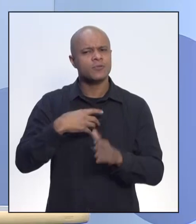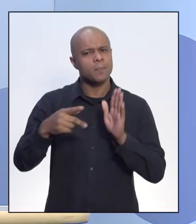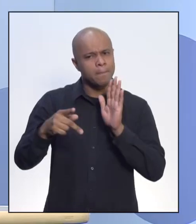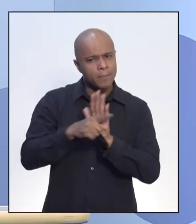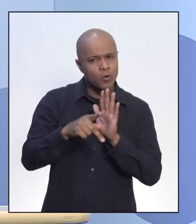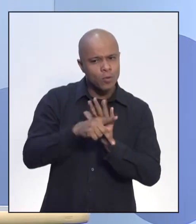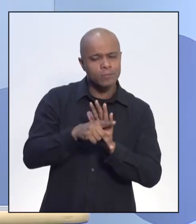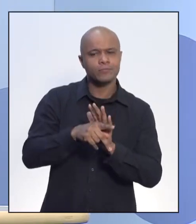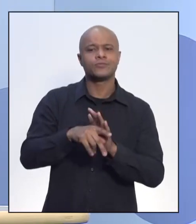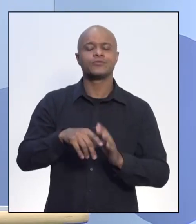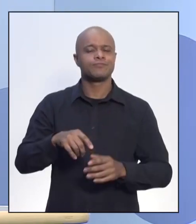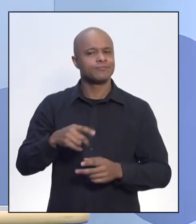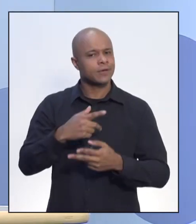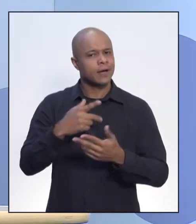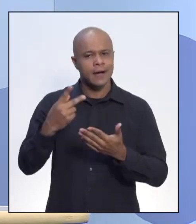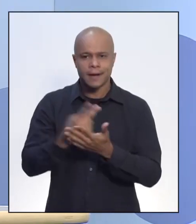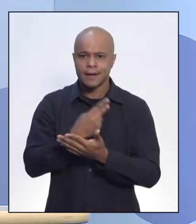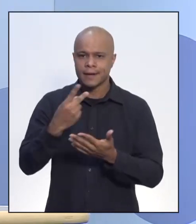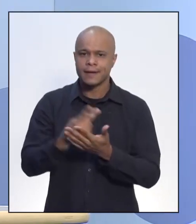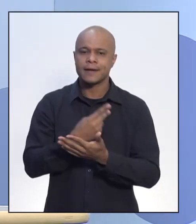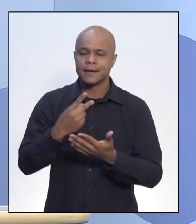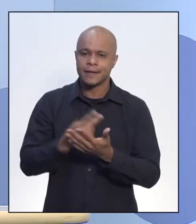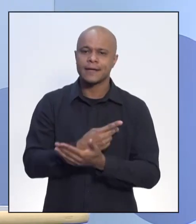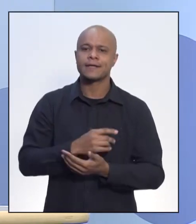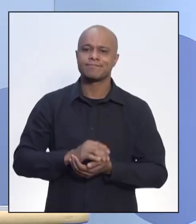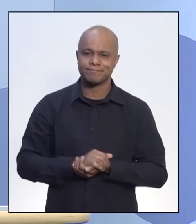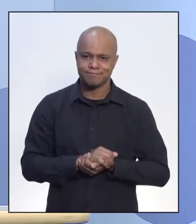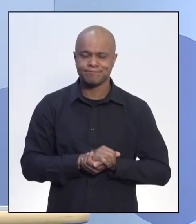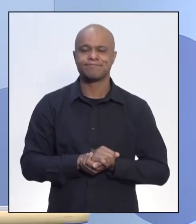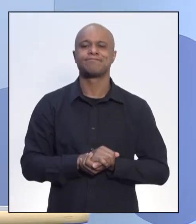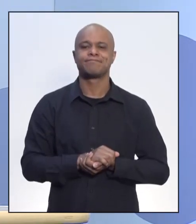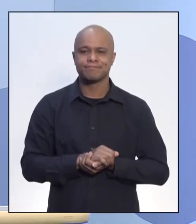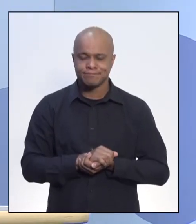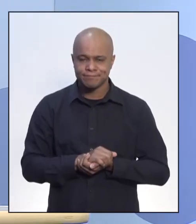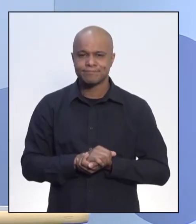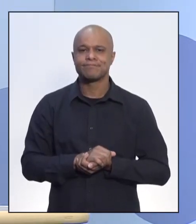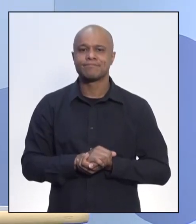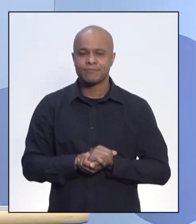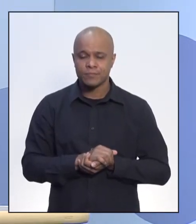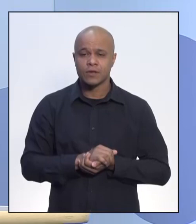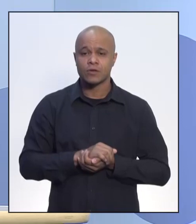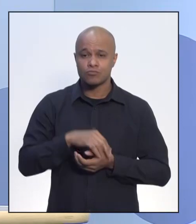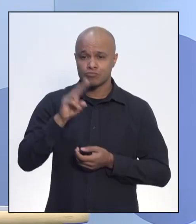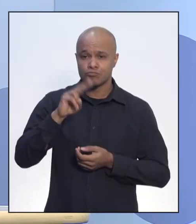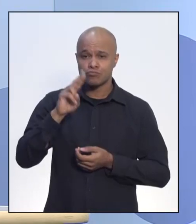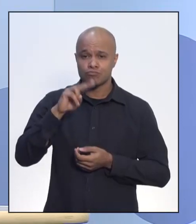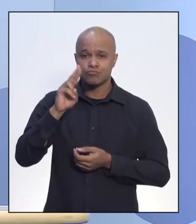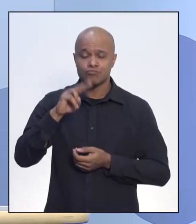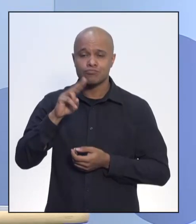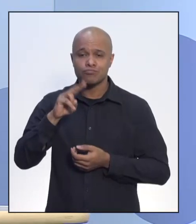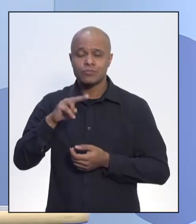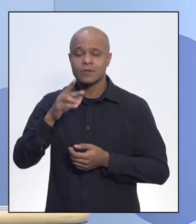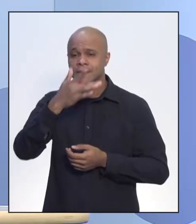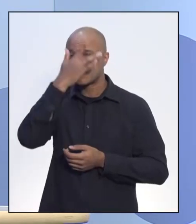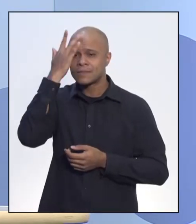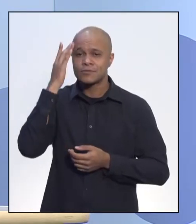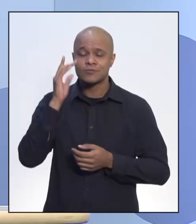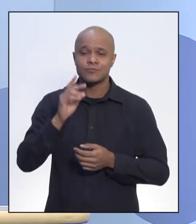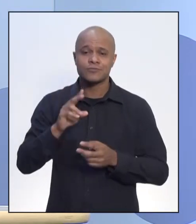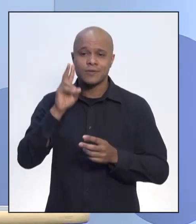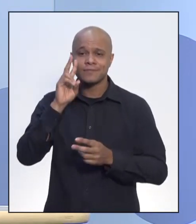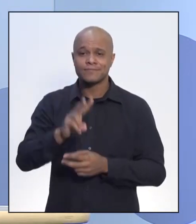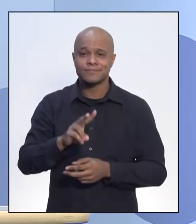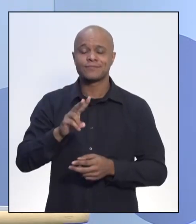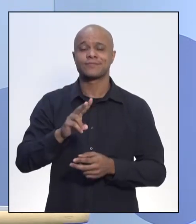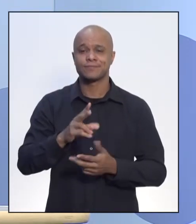a gente viu que a coisa era realmente uma tragédia de proporções assim, nunca antes vistas, e todo mundo acompanhando em tempo real